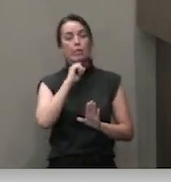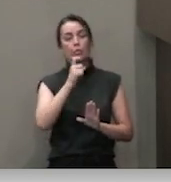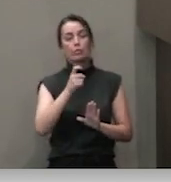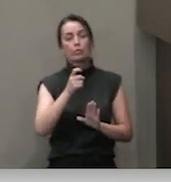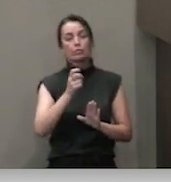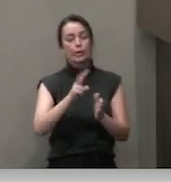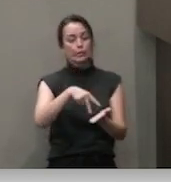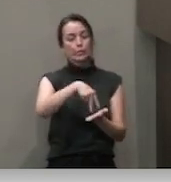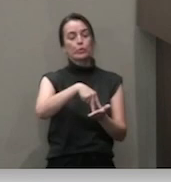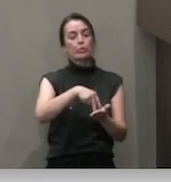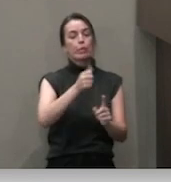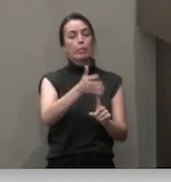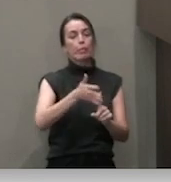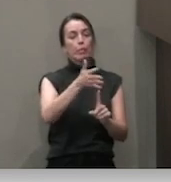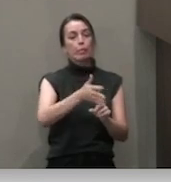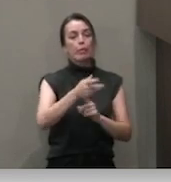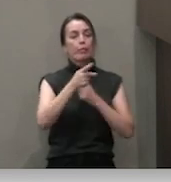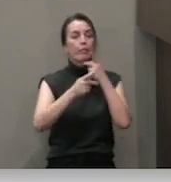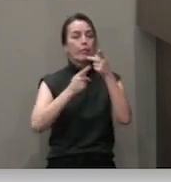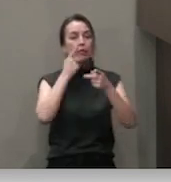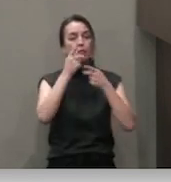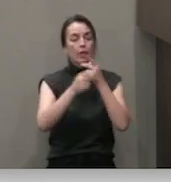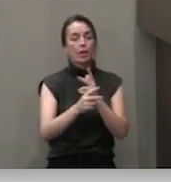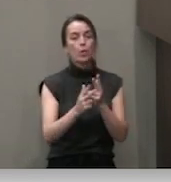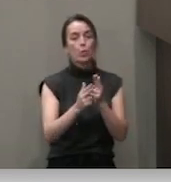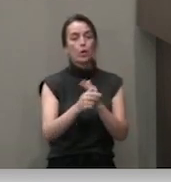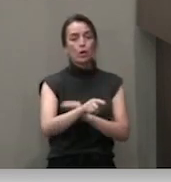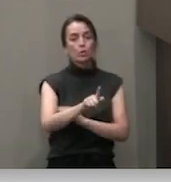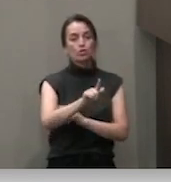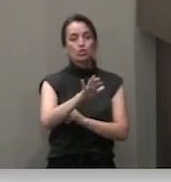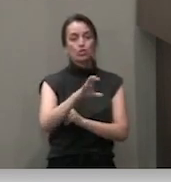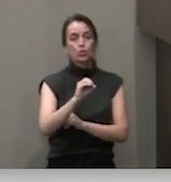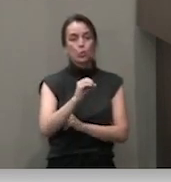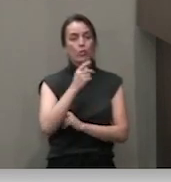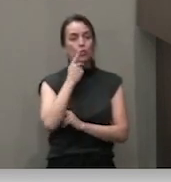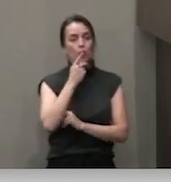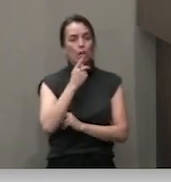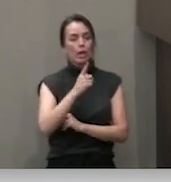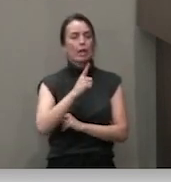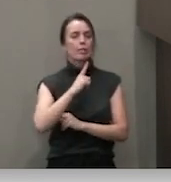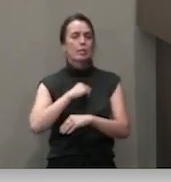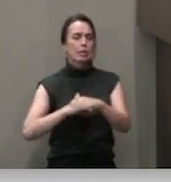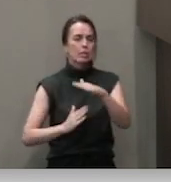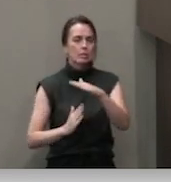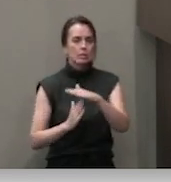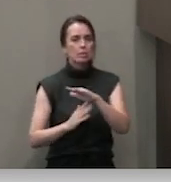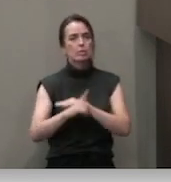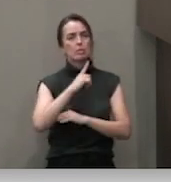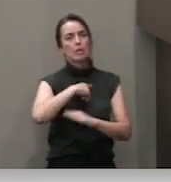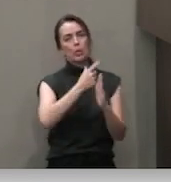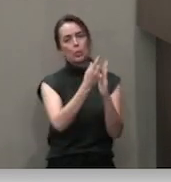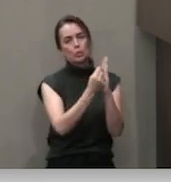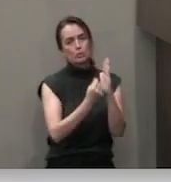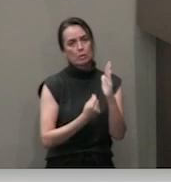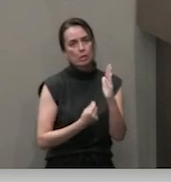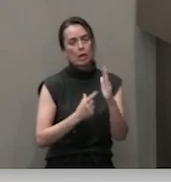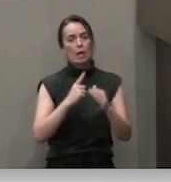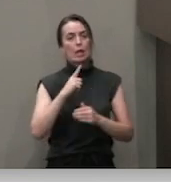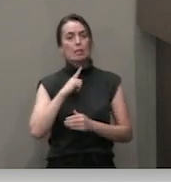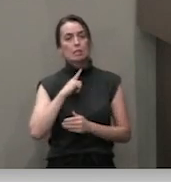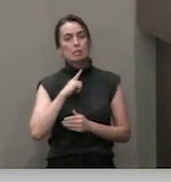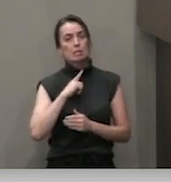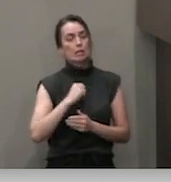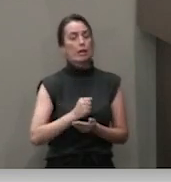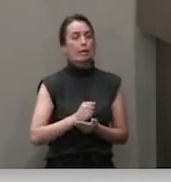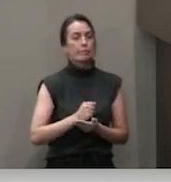dizer como alguns colegas Vereador Jordani Krug que tem teto que tem orçamento que tem Tribunal de